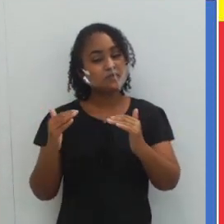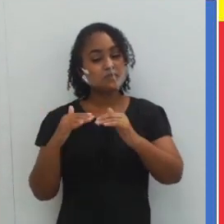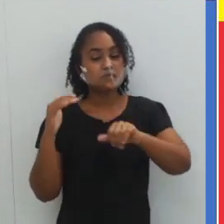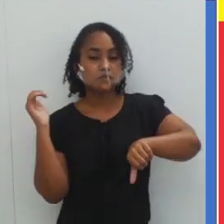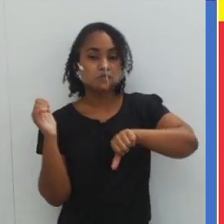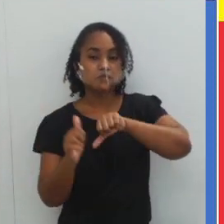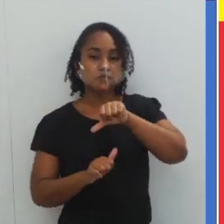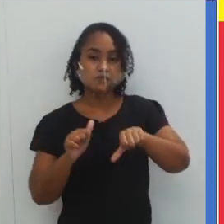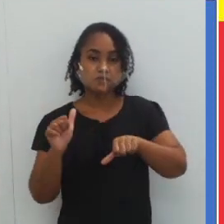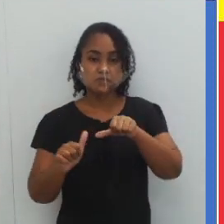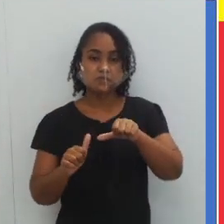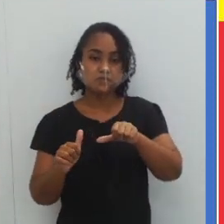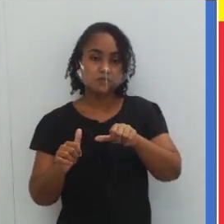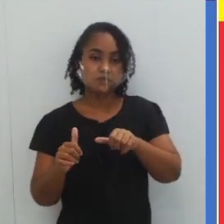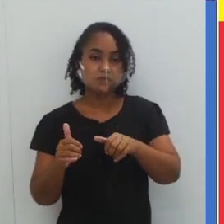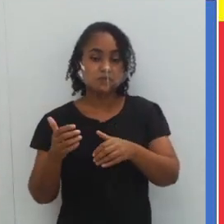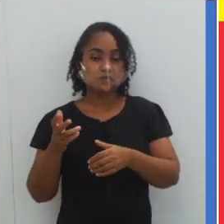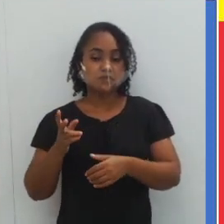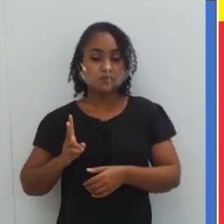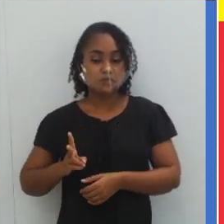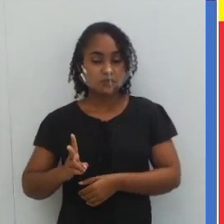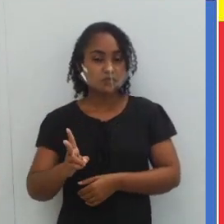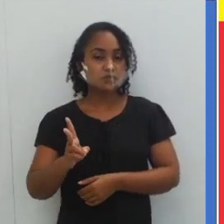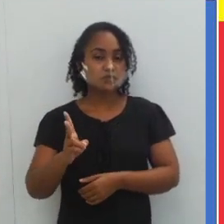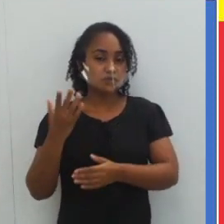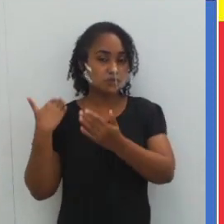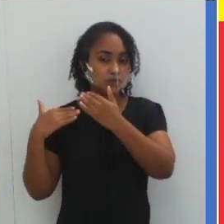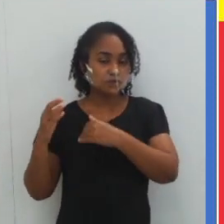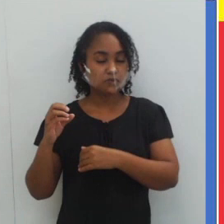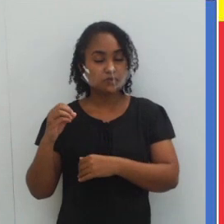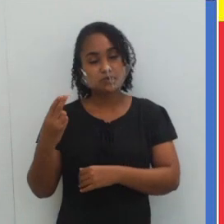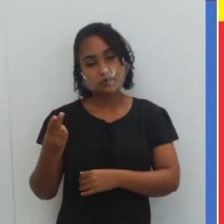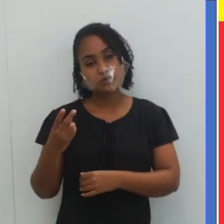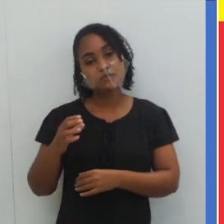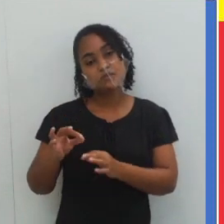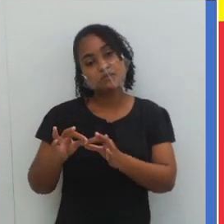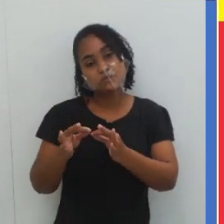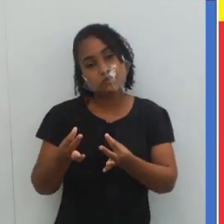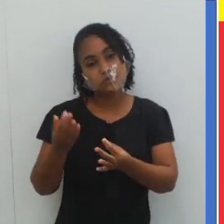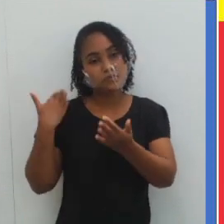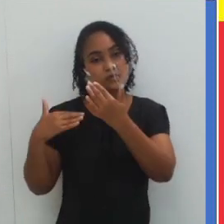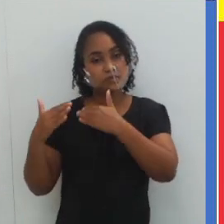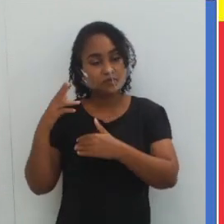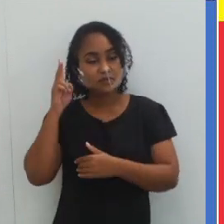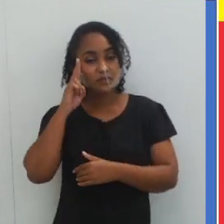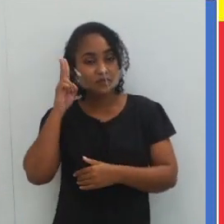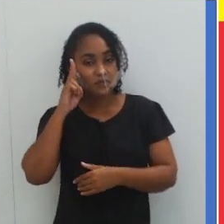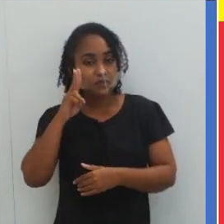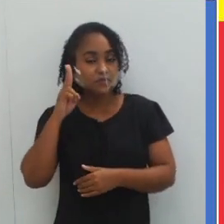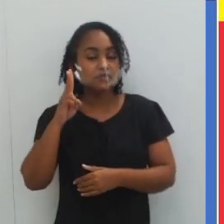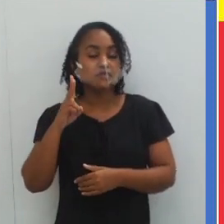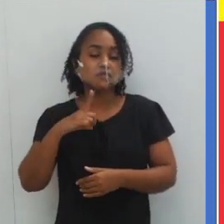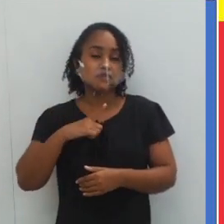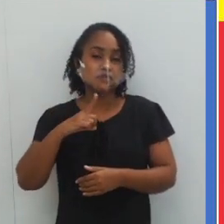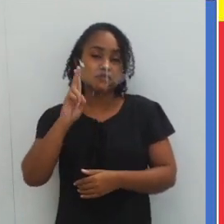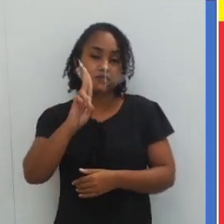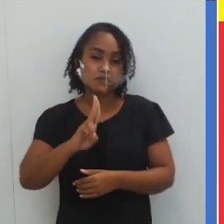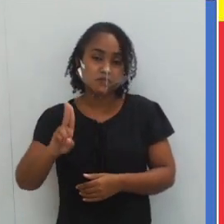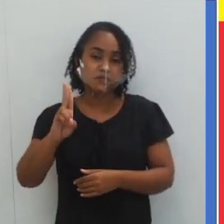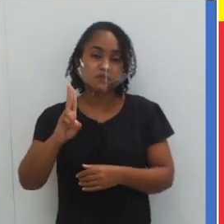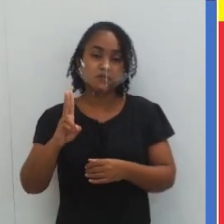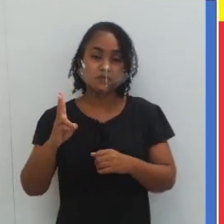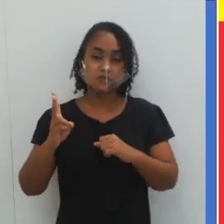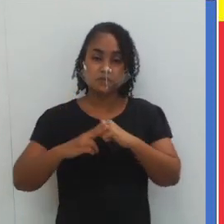para transformá-los ora no past continuous, ora no simple past, lembrando aí de